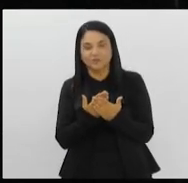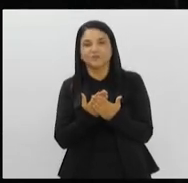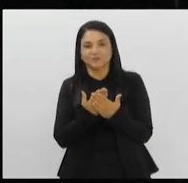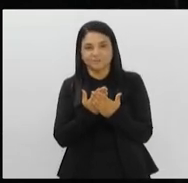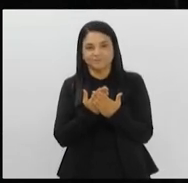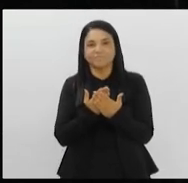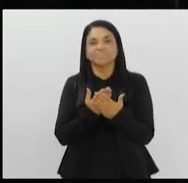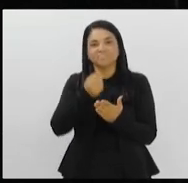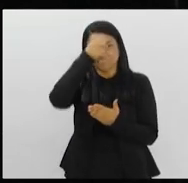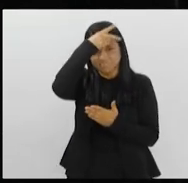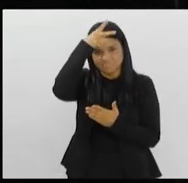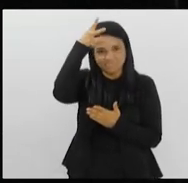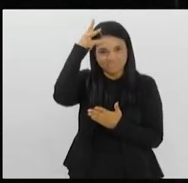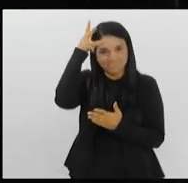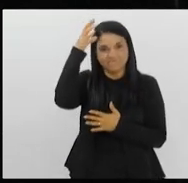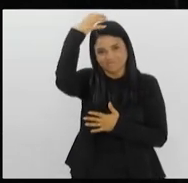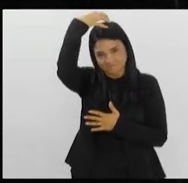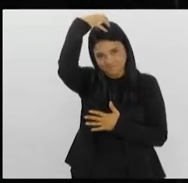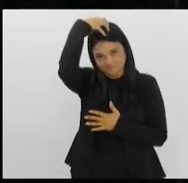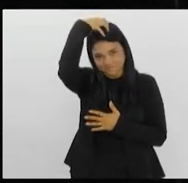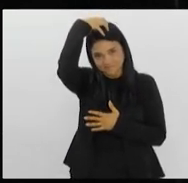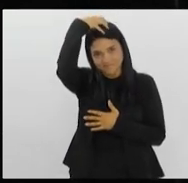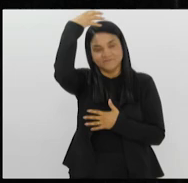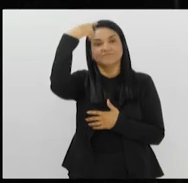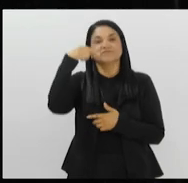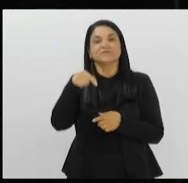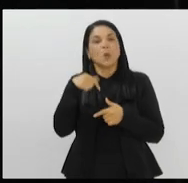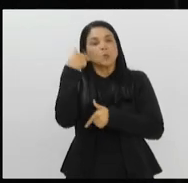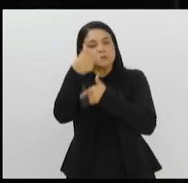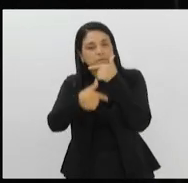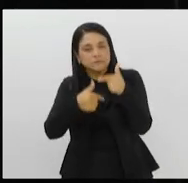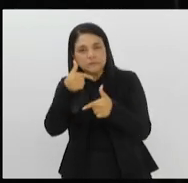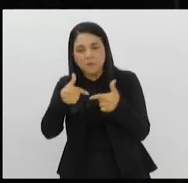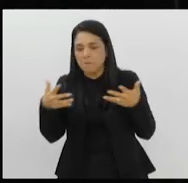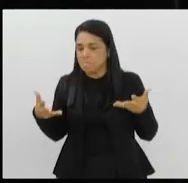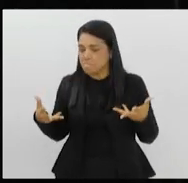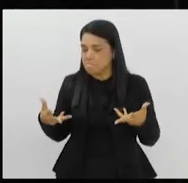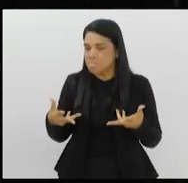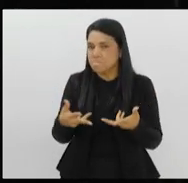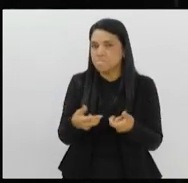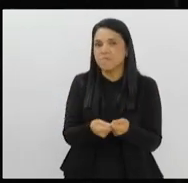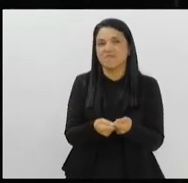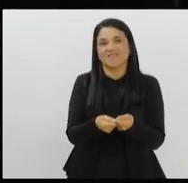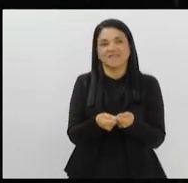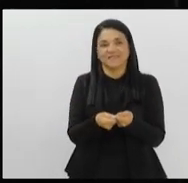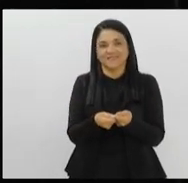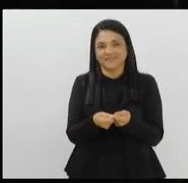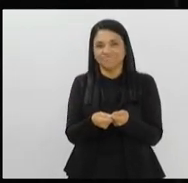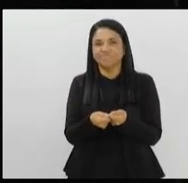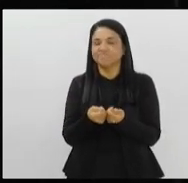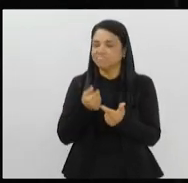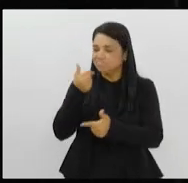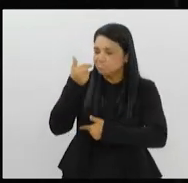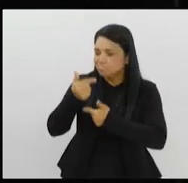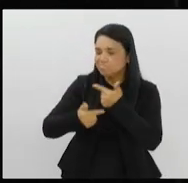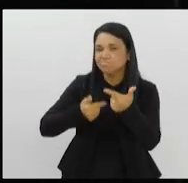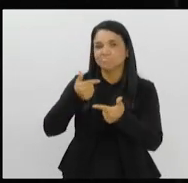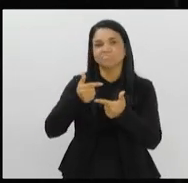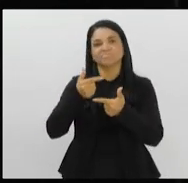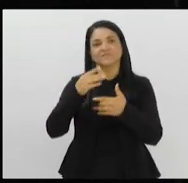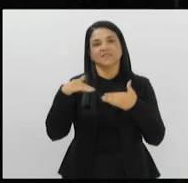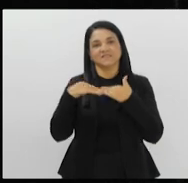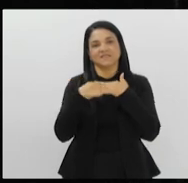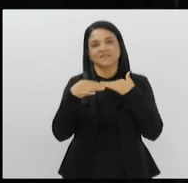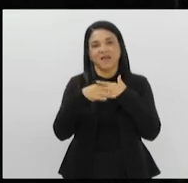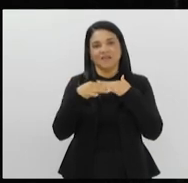escolas municipais em Angra dos Reis, pelo trabalho brilhante que vem executando na nossa